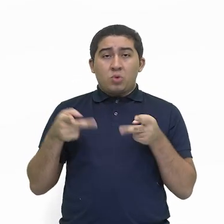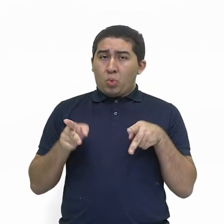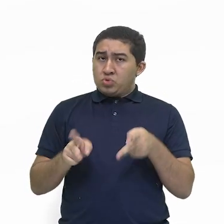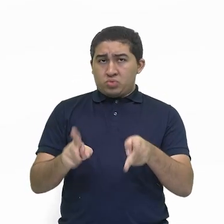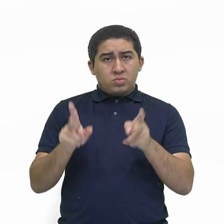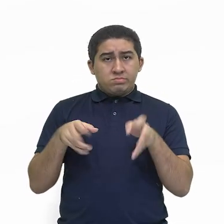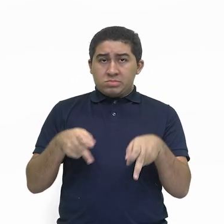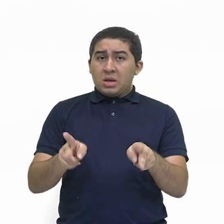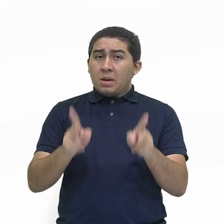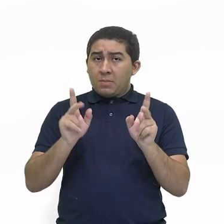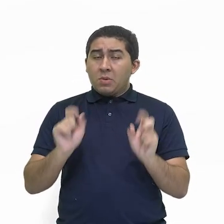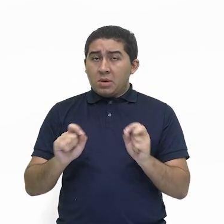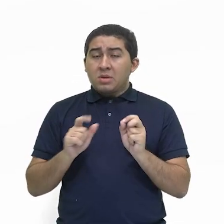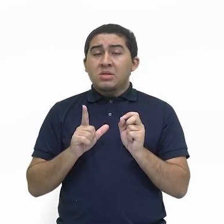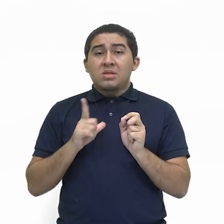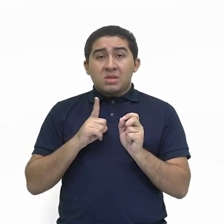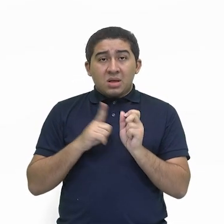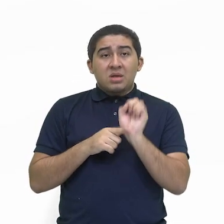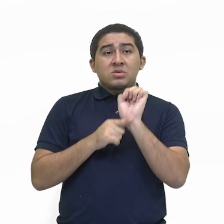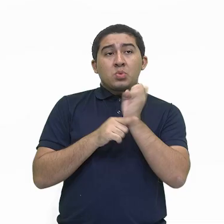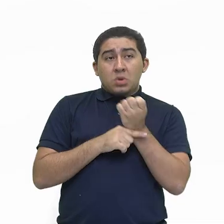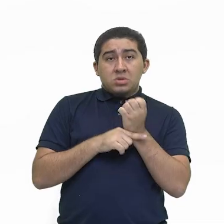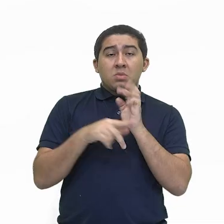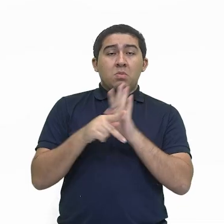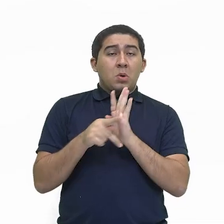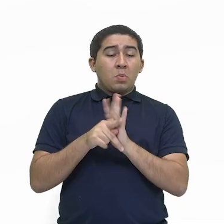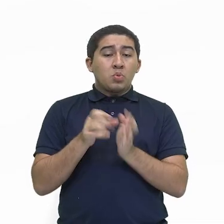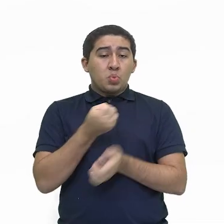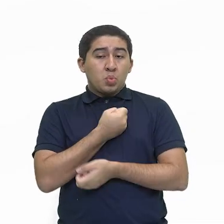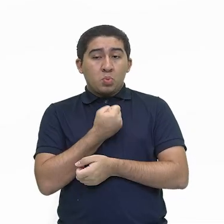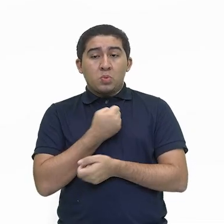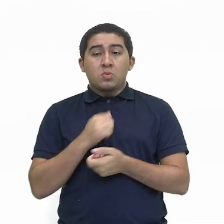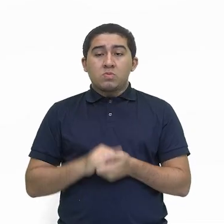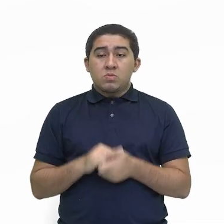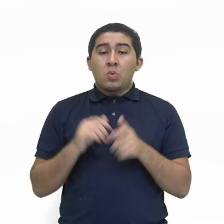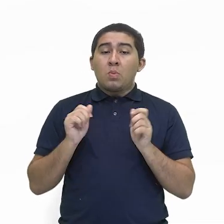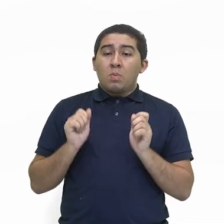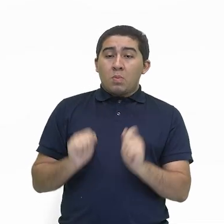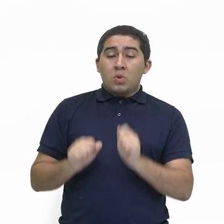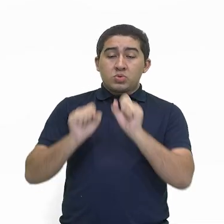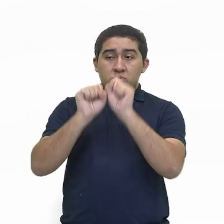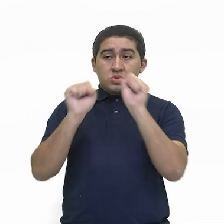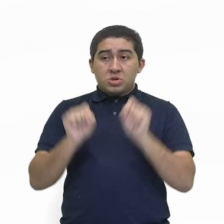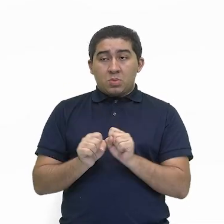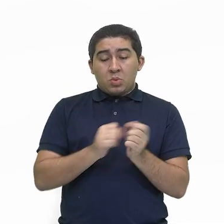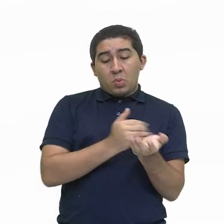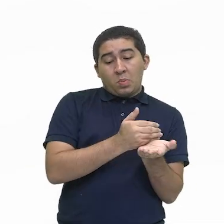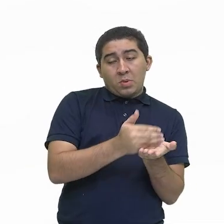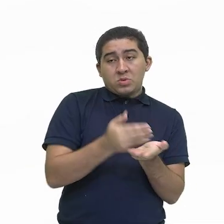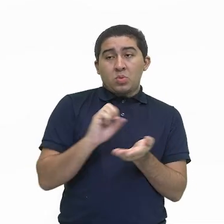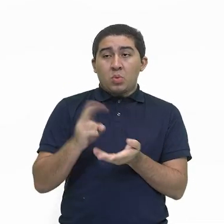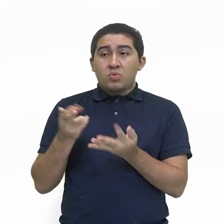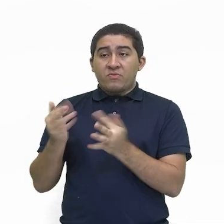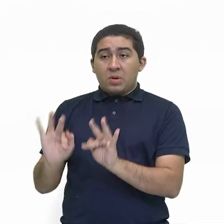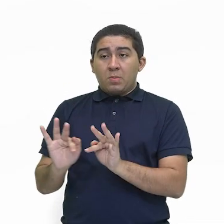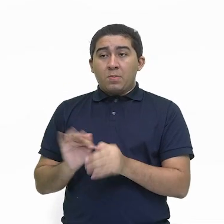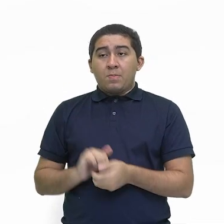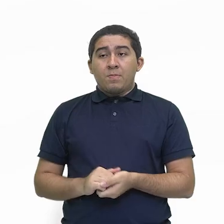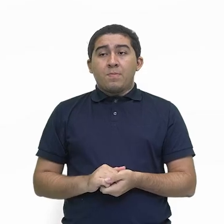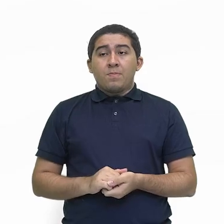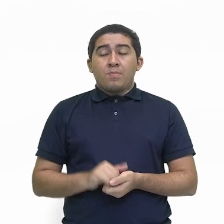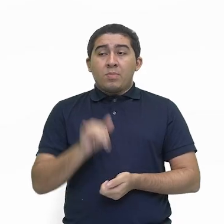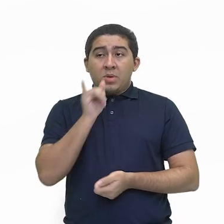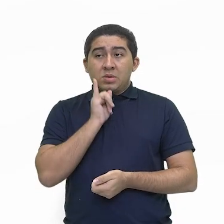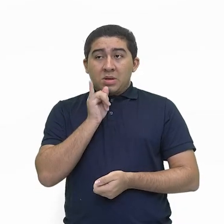é conservada em uma reação química, seja no sistema inicial, seja no sistema final. Aí está